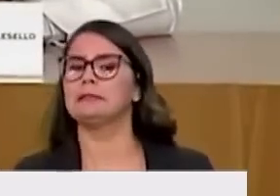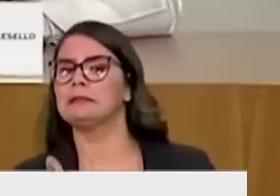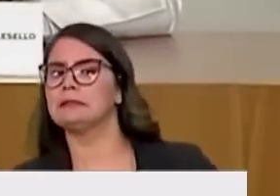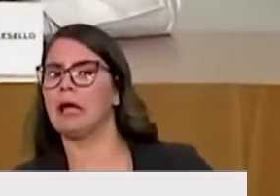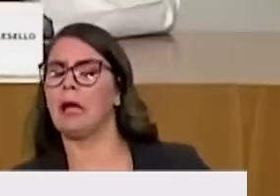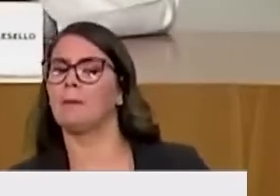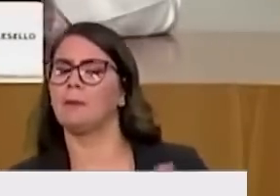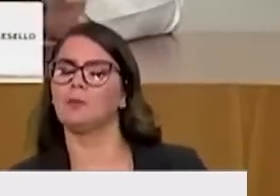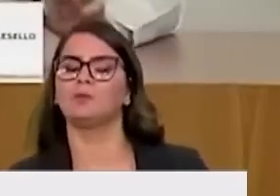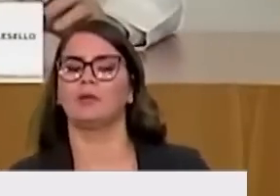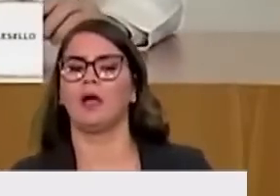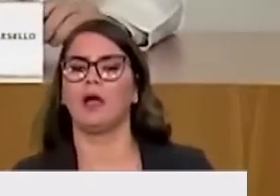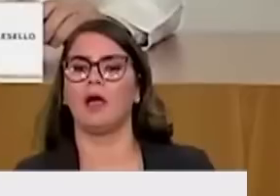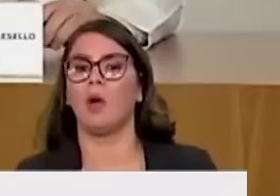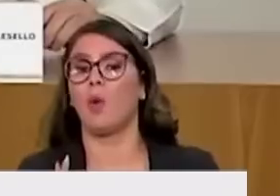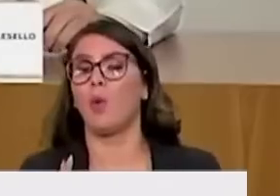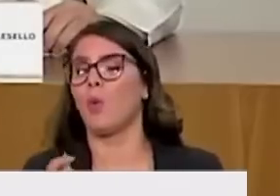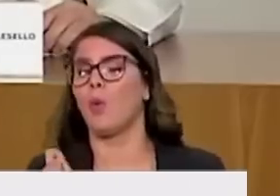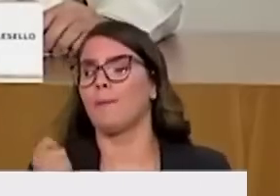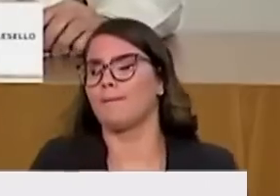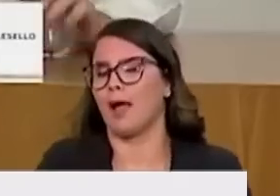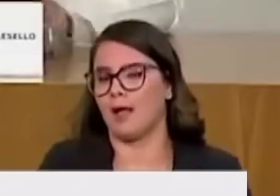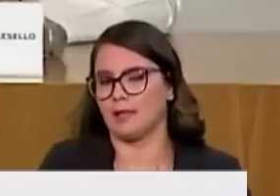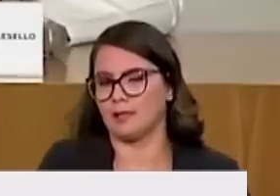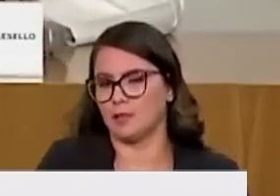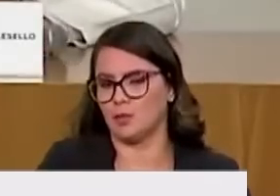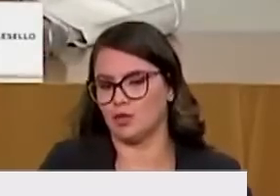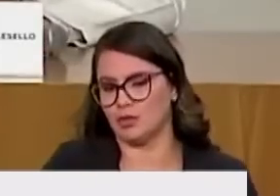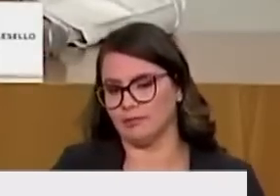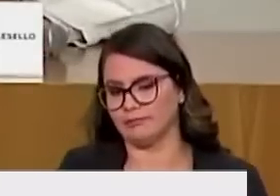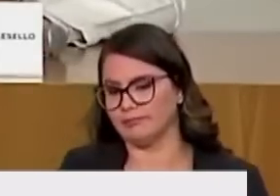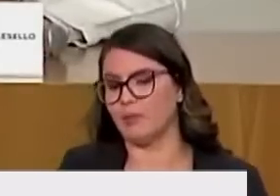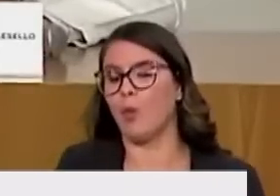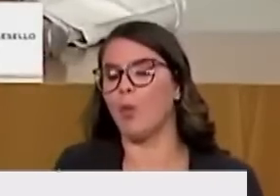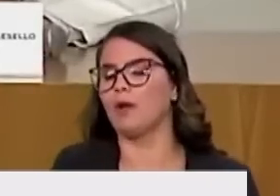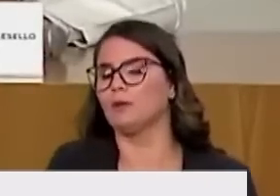queria saber quanto mais ou menos custa uma cirurgia como essa intervenção no quadril.